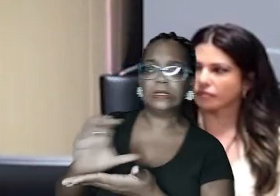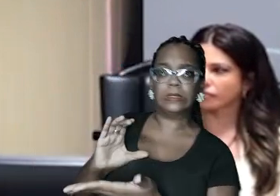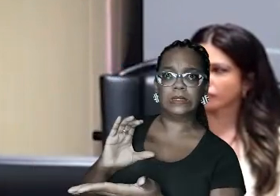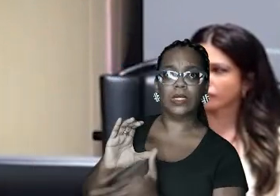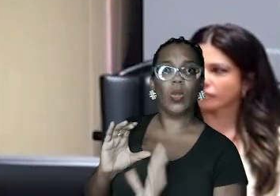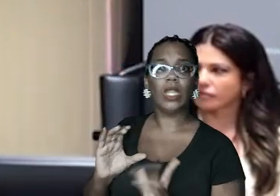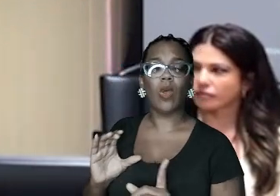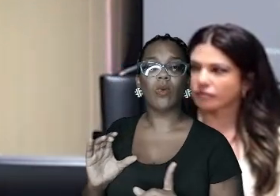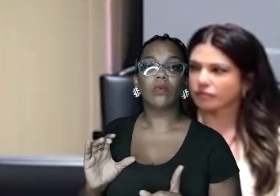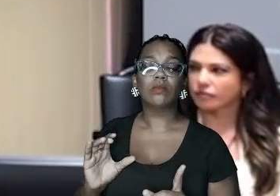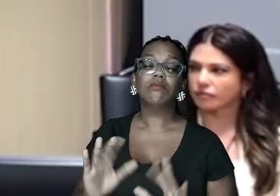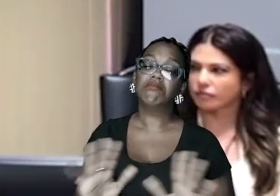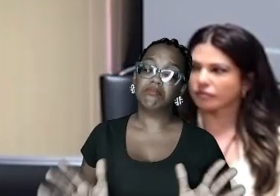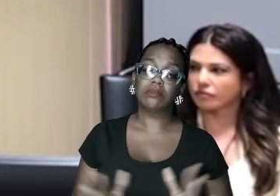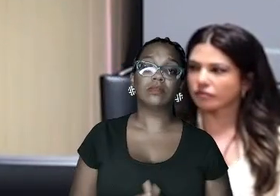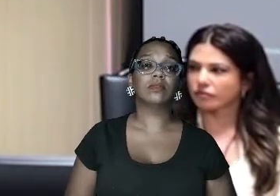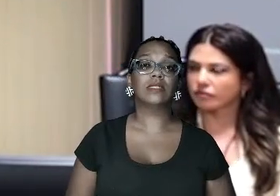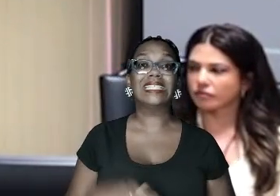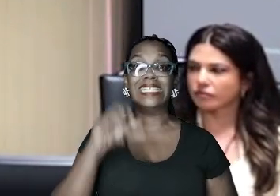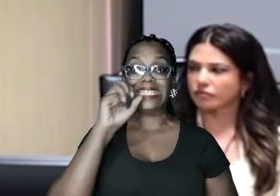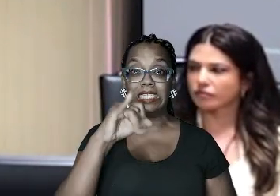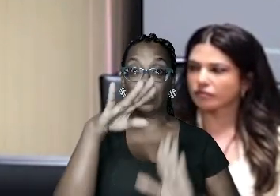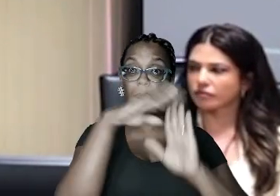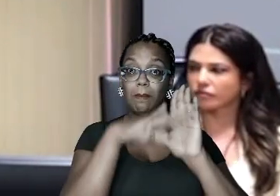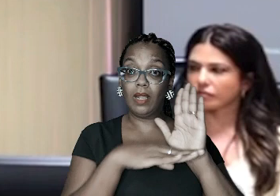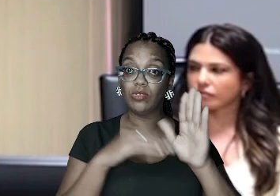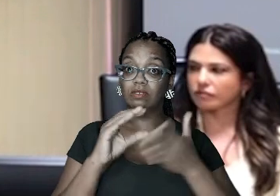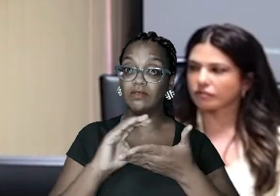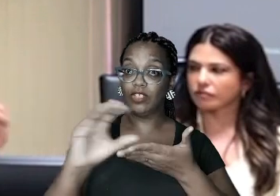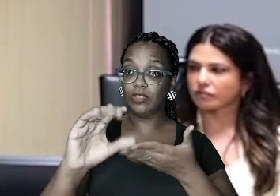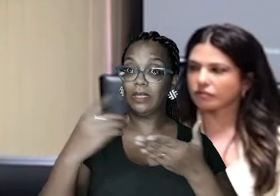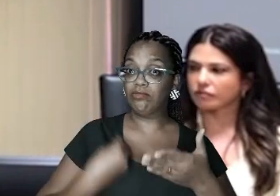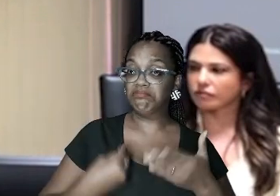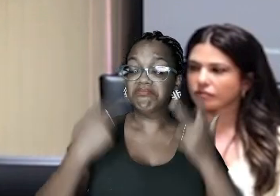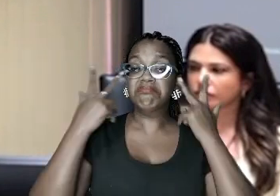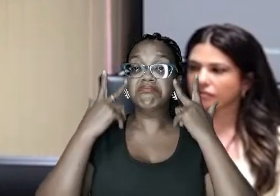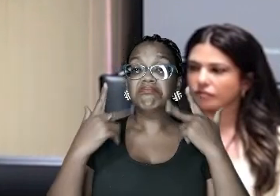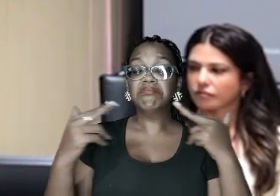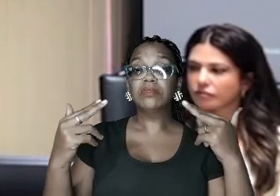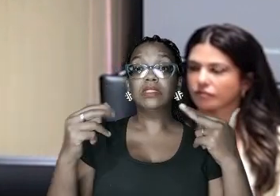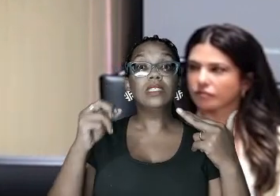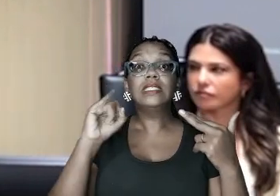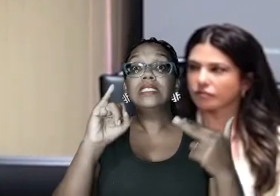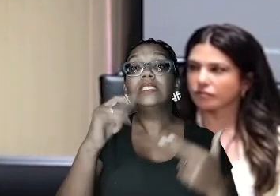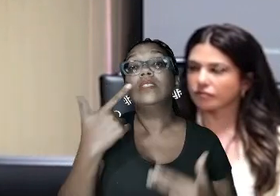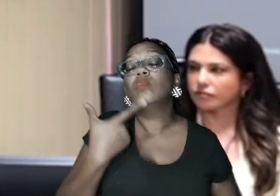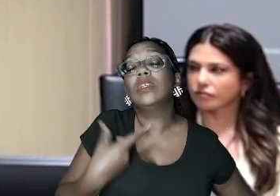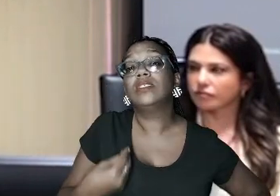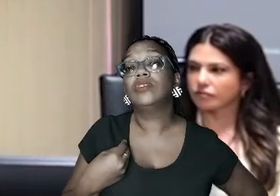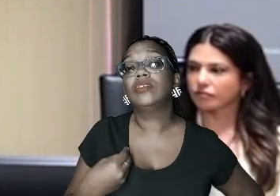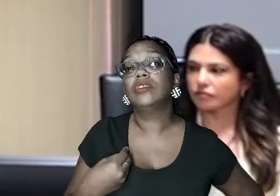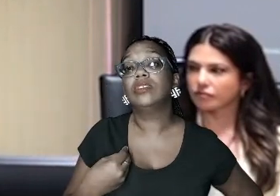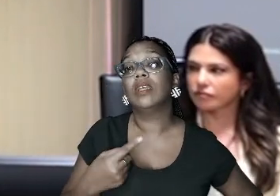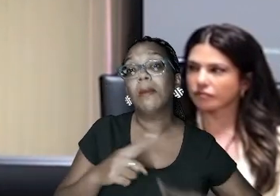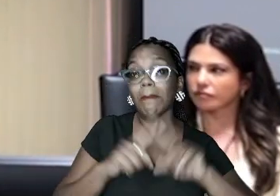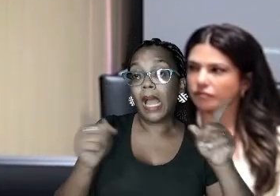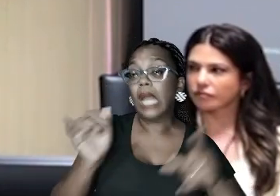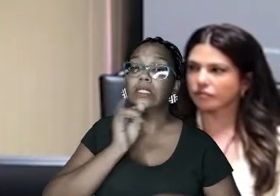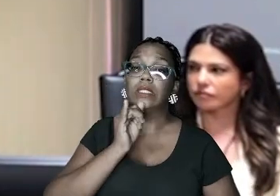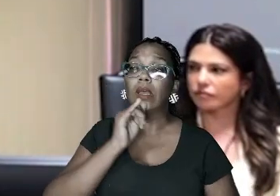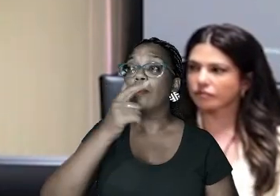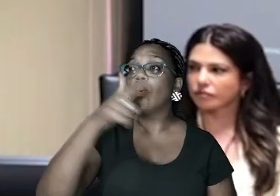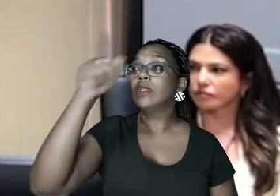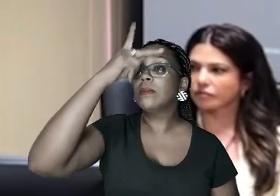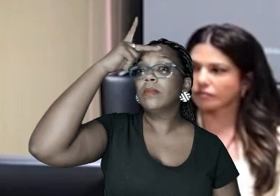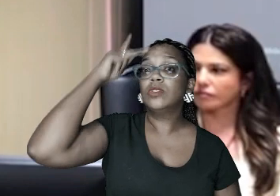fazer aplicação se vai desinvestir etc na companhia pois bem se um plano de investimento existente ele dá essa tranquilidade se ele não